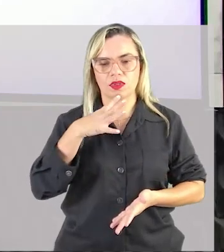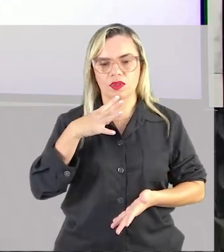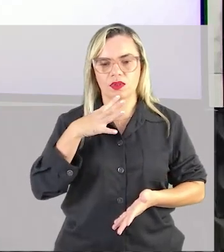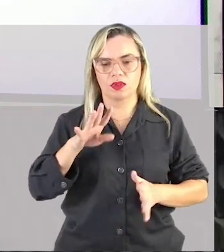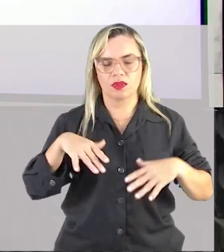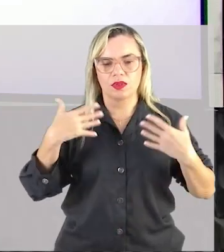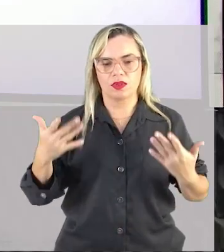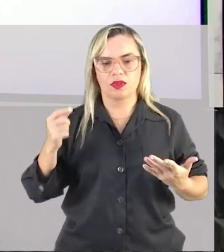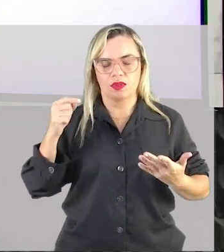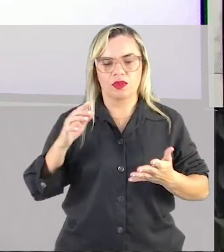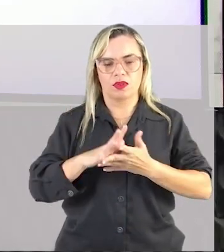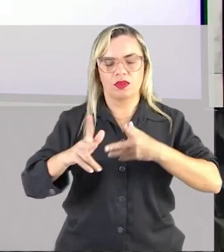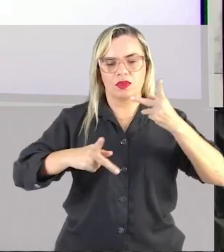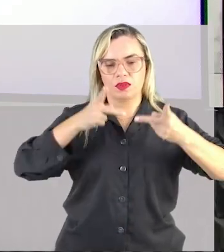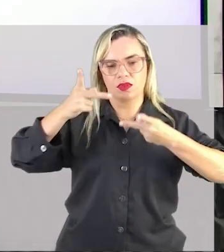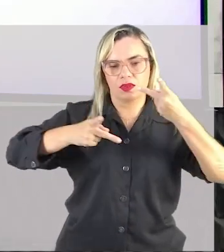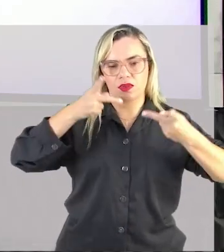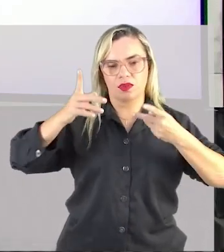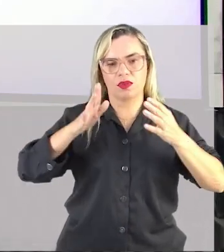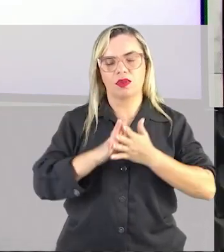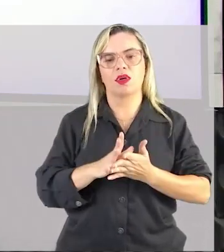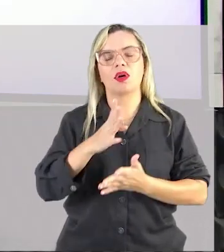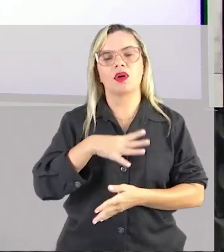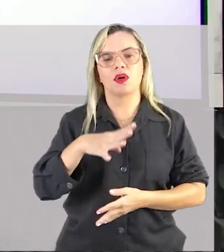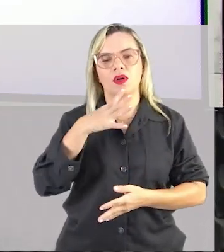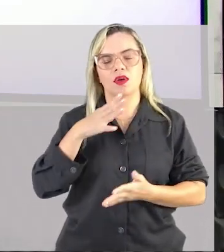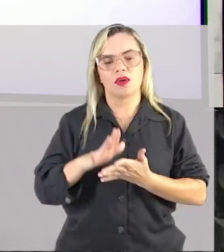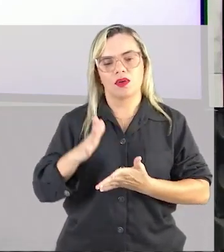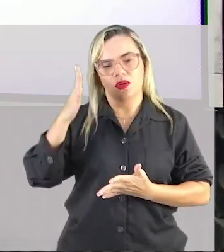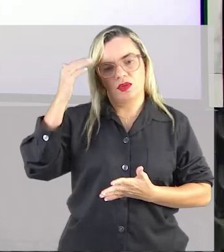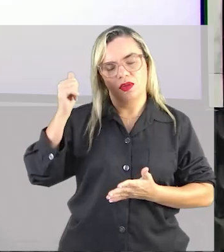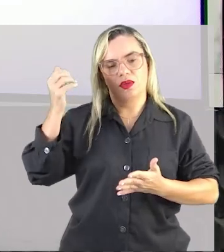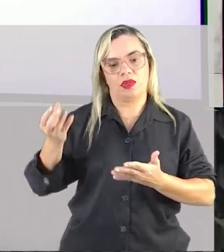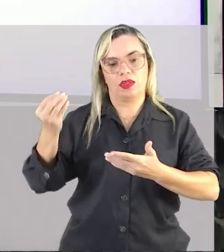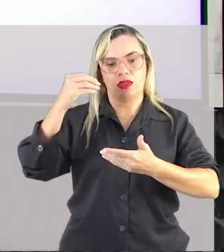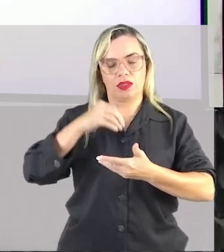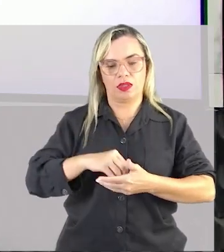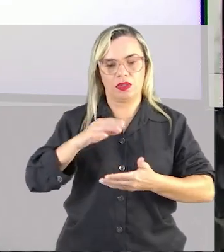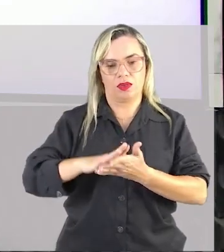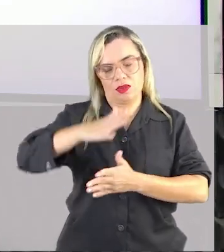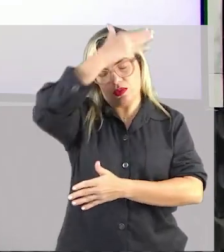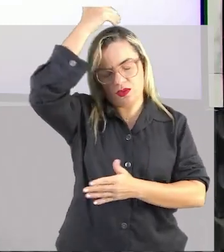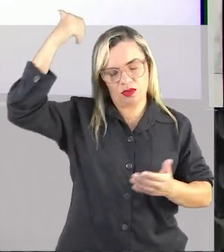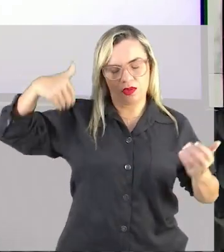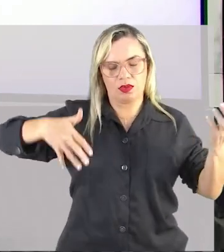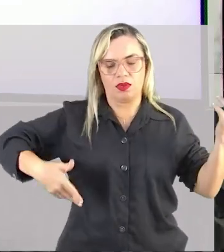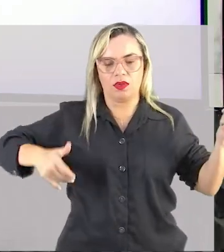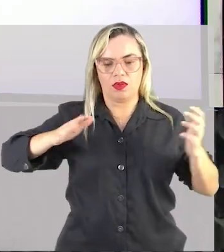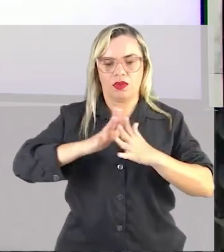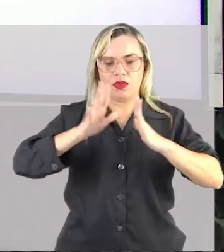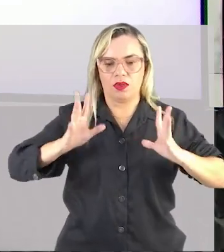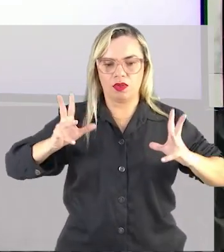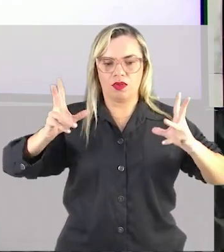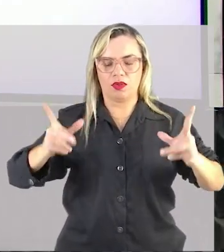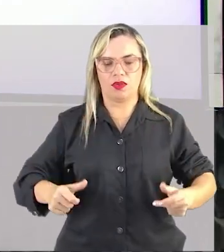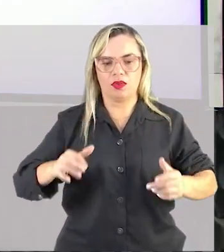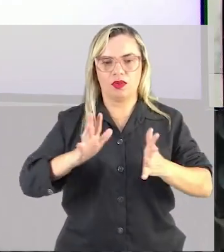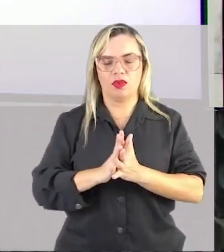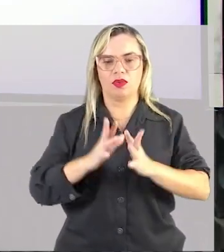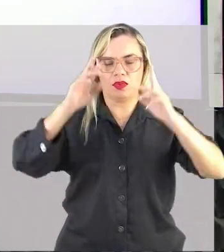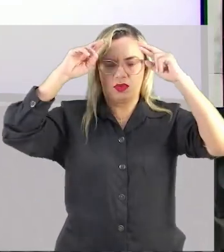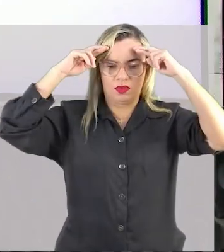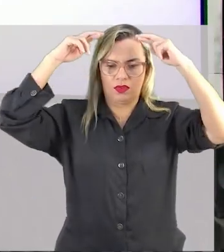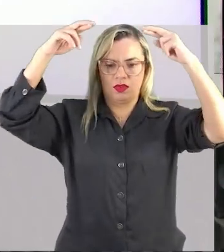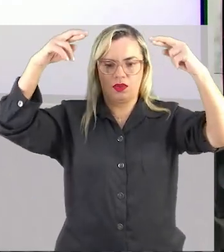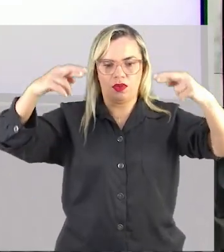seja, se fosse falado isto aqui, ela era reconhecida dentro do México, tá? E todas respeitamos. Então,